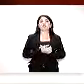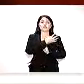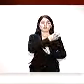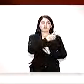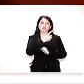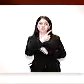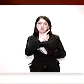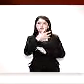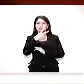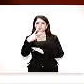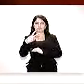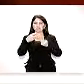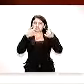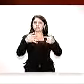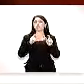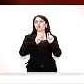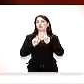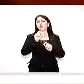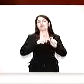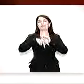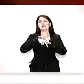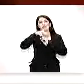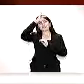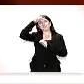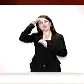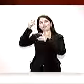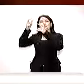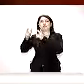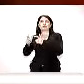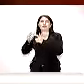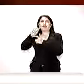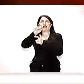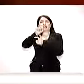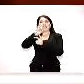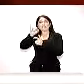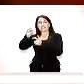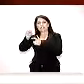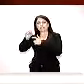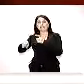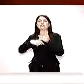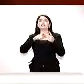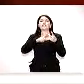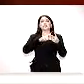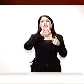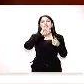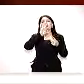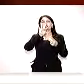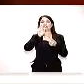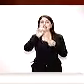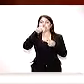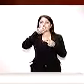versam sobre as contas da Prefeitura de Assis e de Tanabi exercício 2014